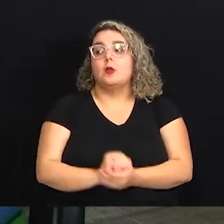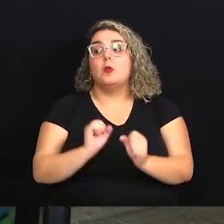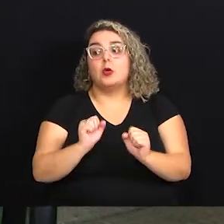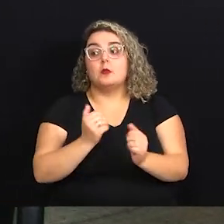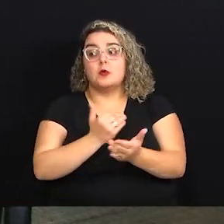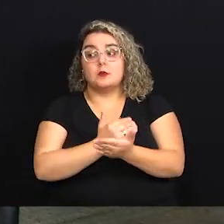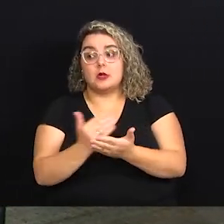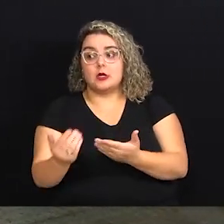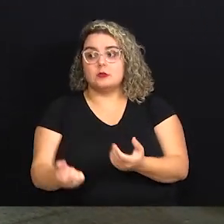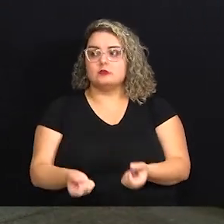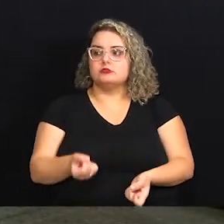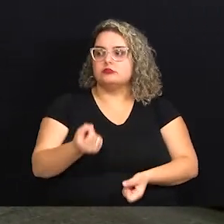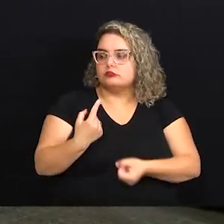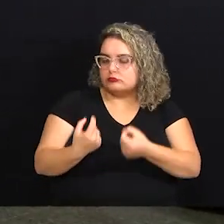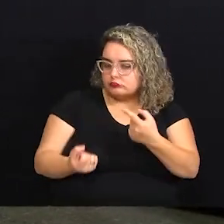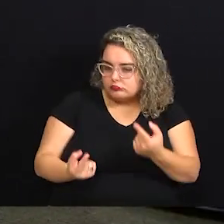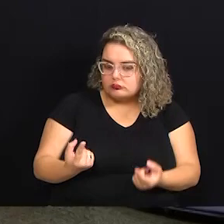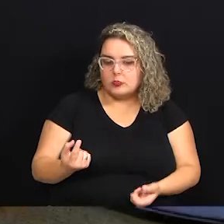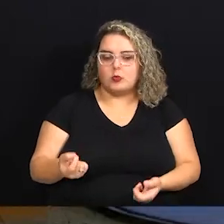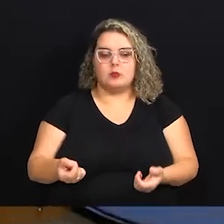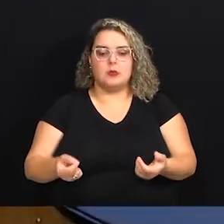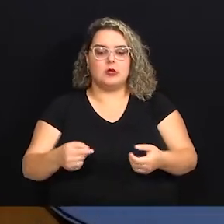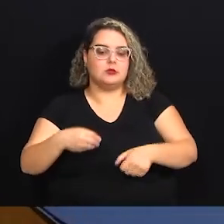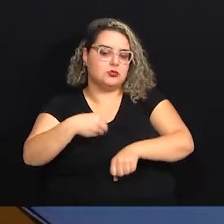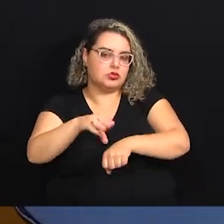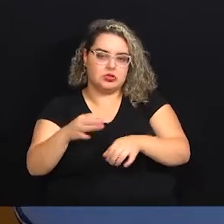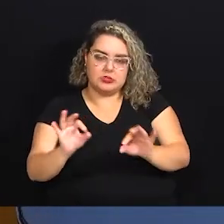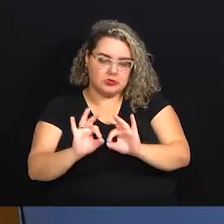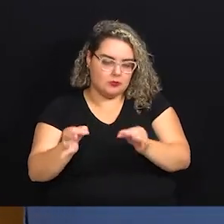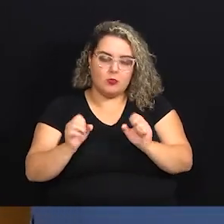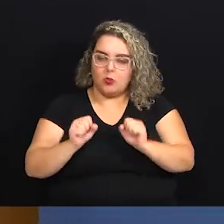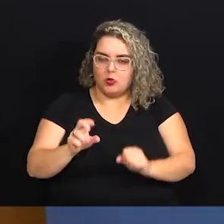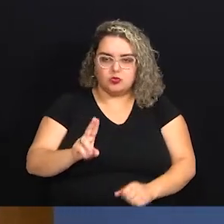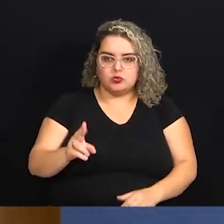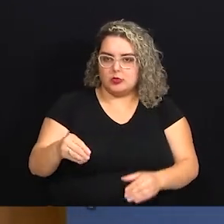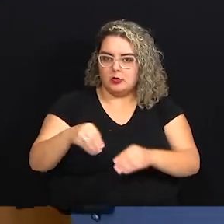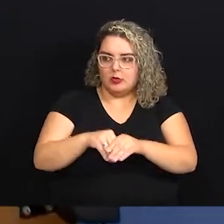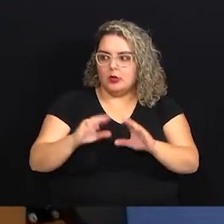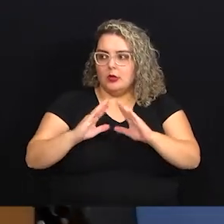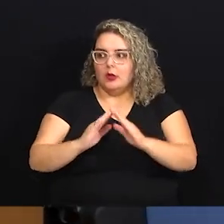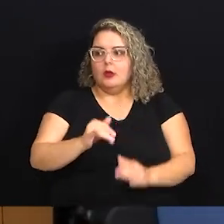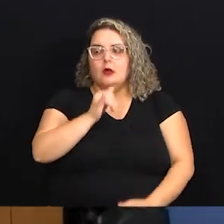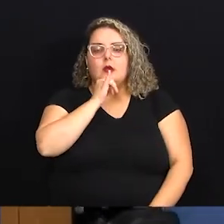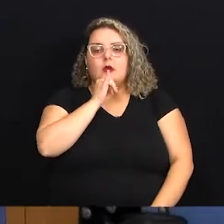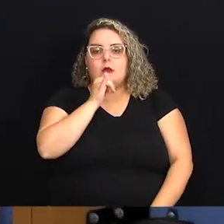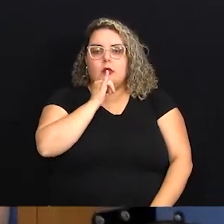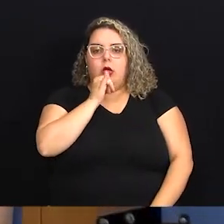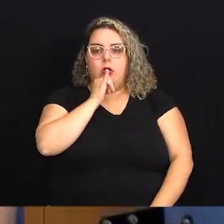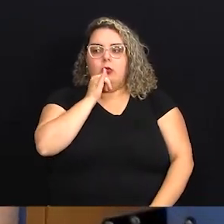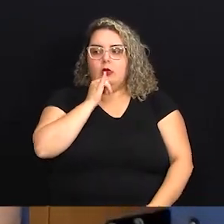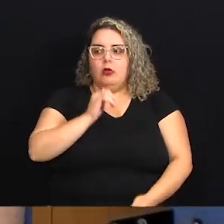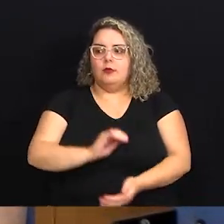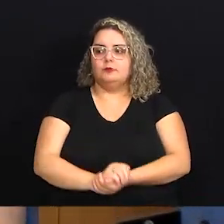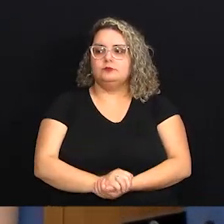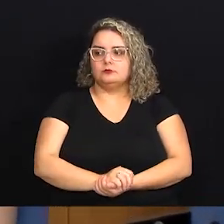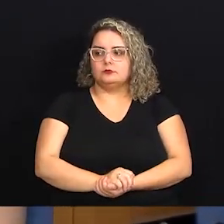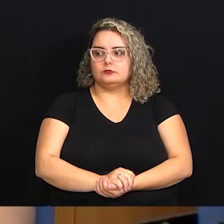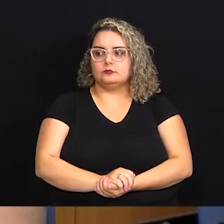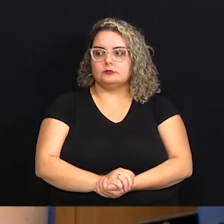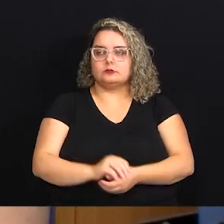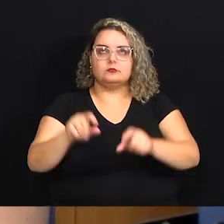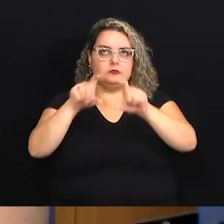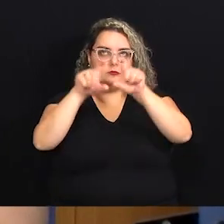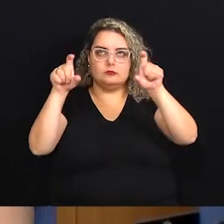pode começar com algumas dicas simples que qualquer pessoa pode aplicar em casa, como, por exemplo, não deixar